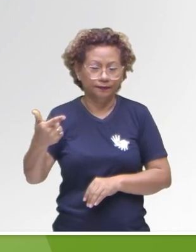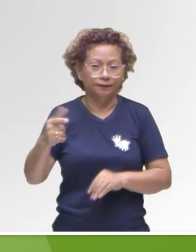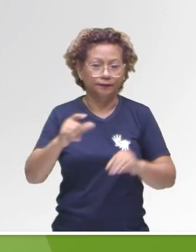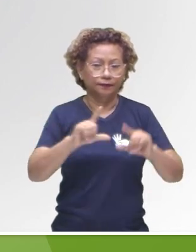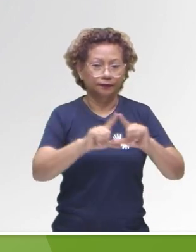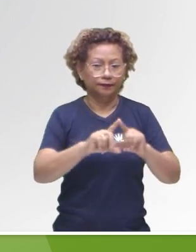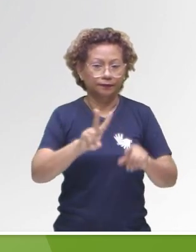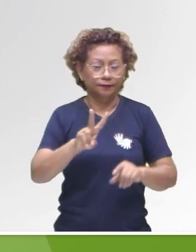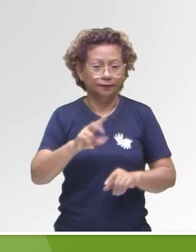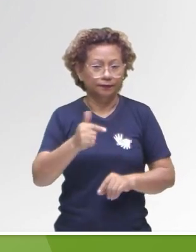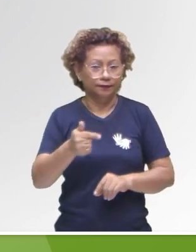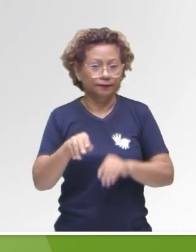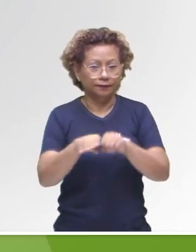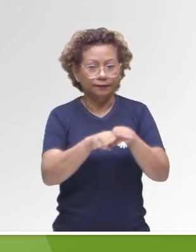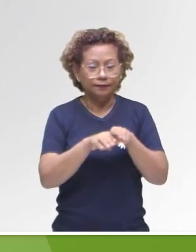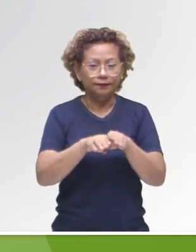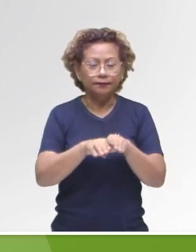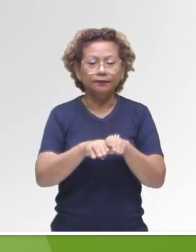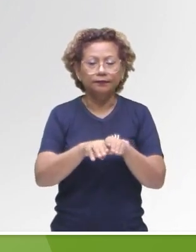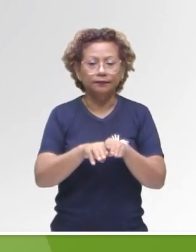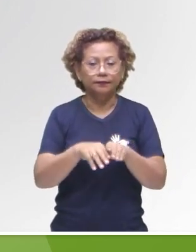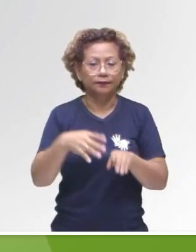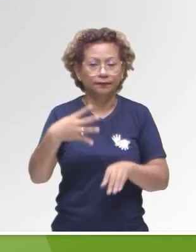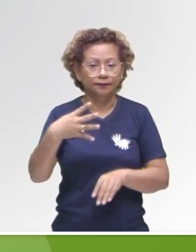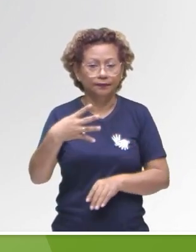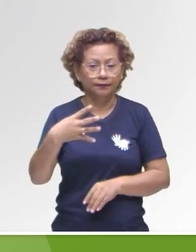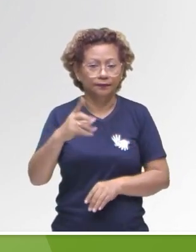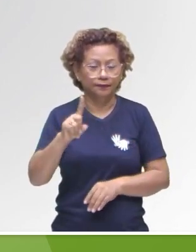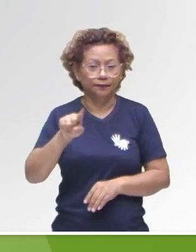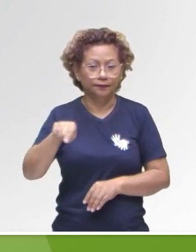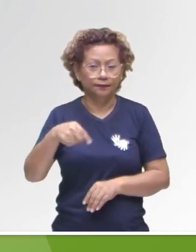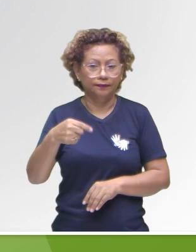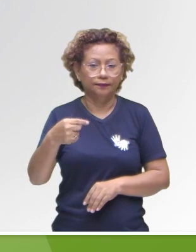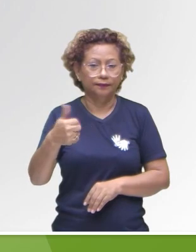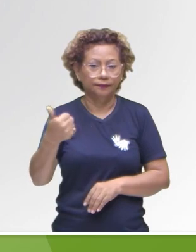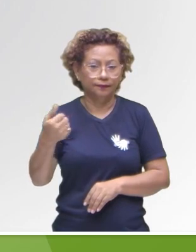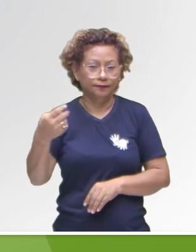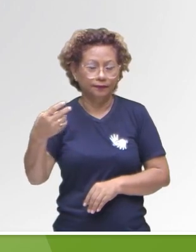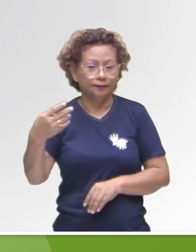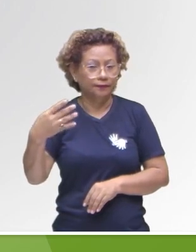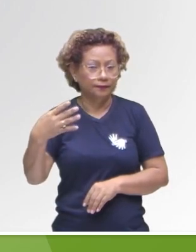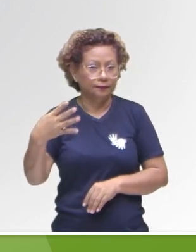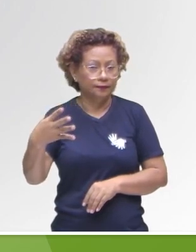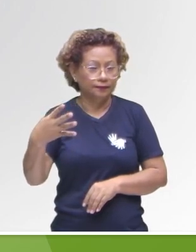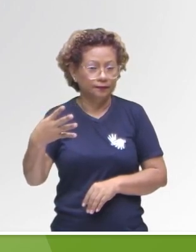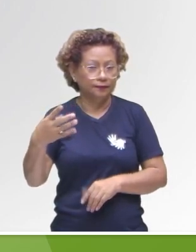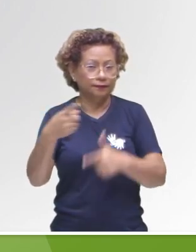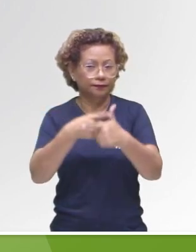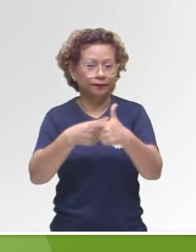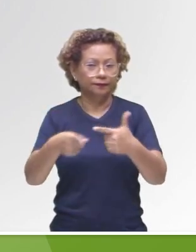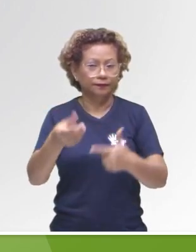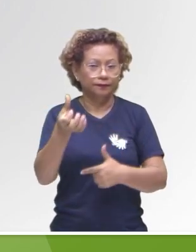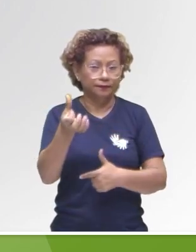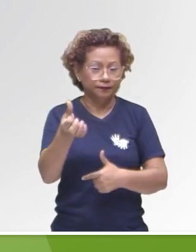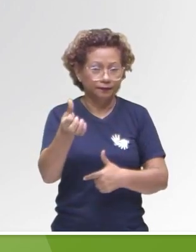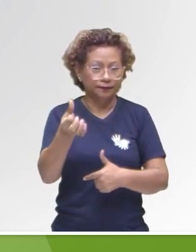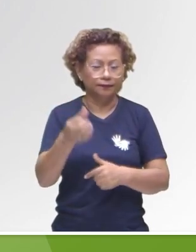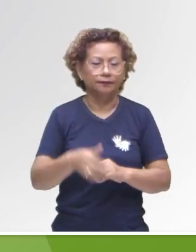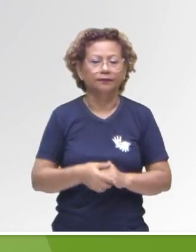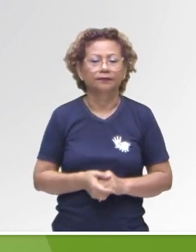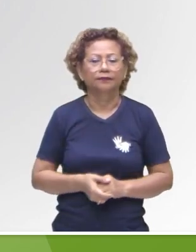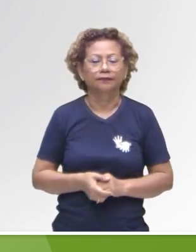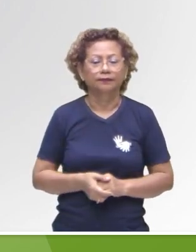41,14 dividido por 6, que é o valor do capacitor 2.